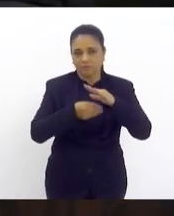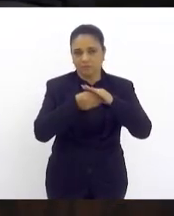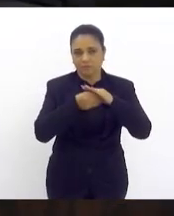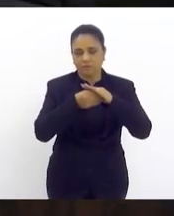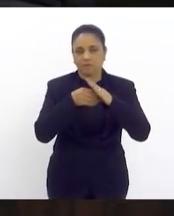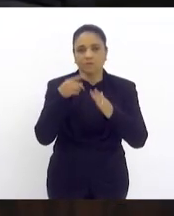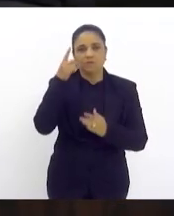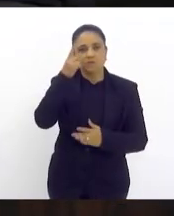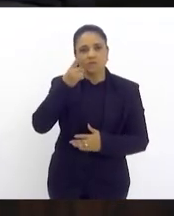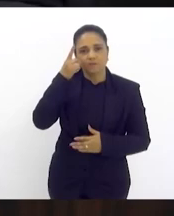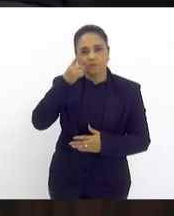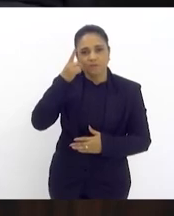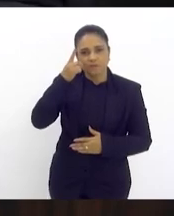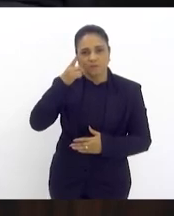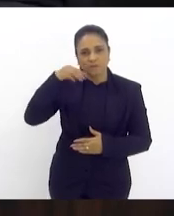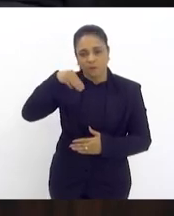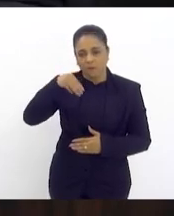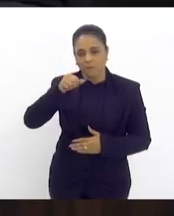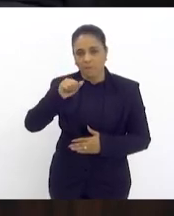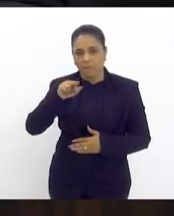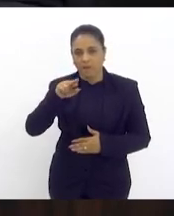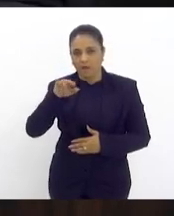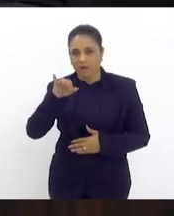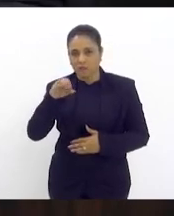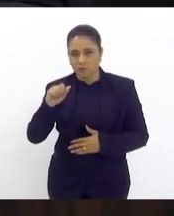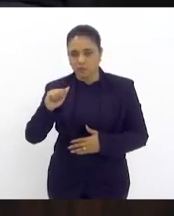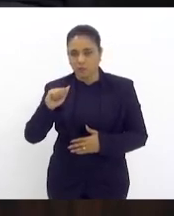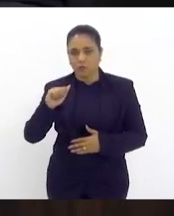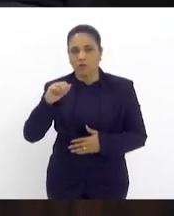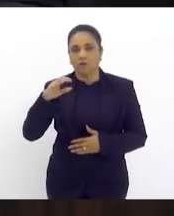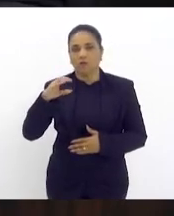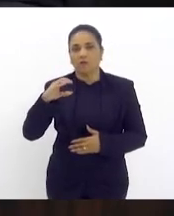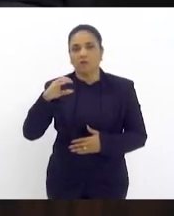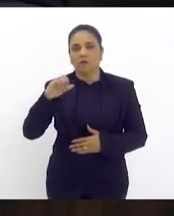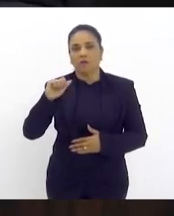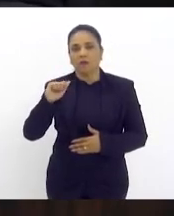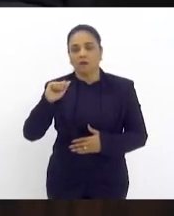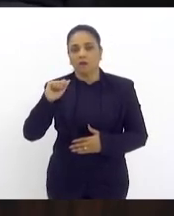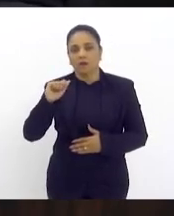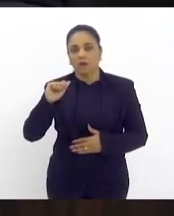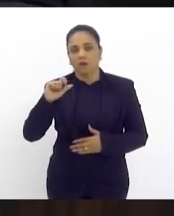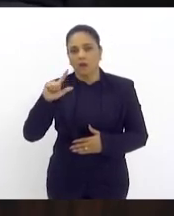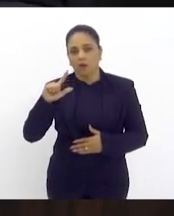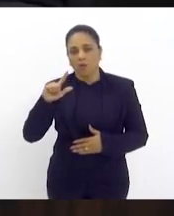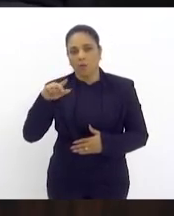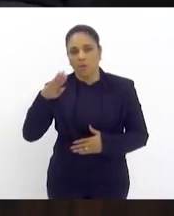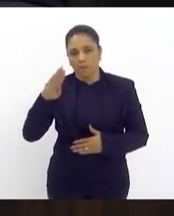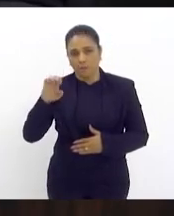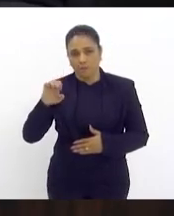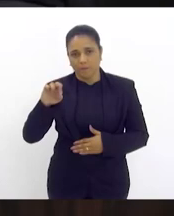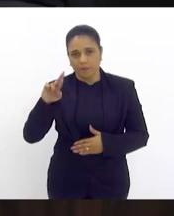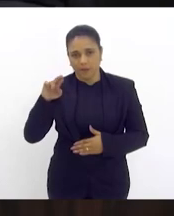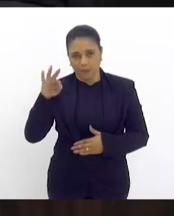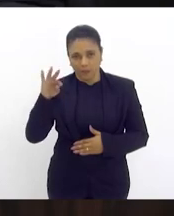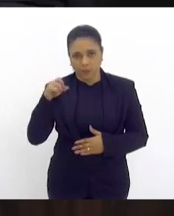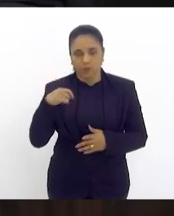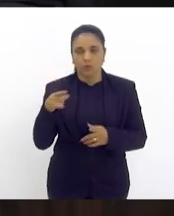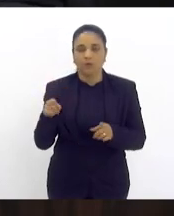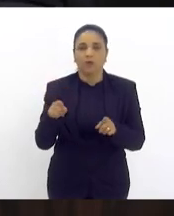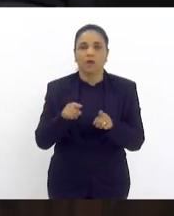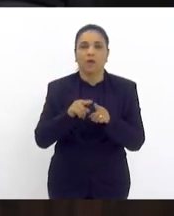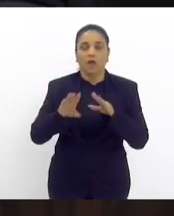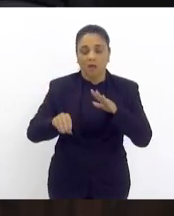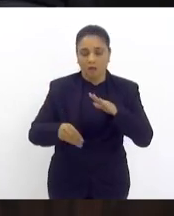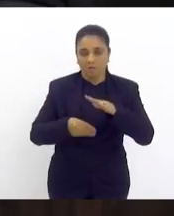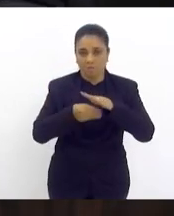nosso nome Deputado Márcio Gualberto em votação a emenda